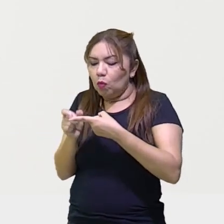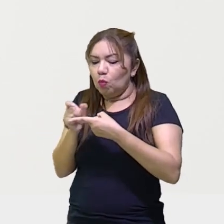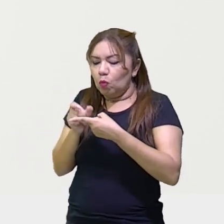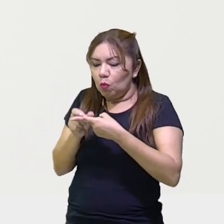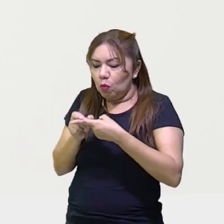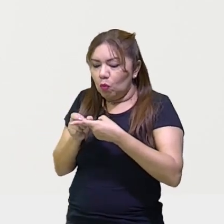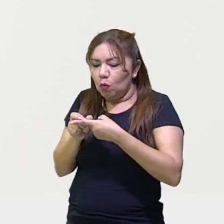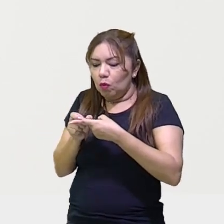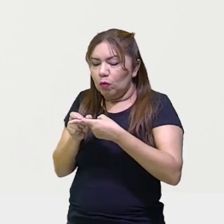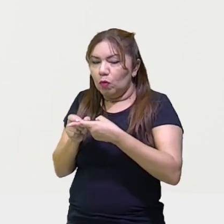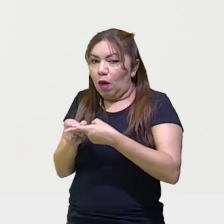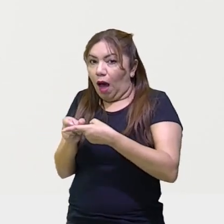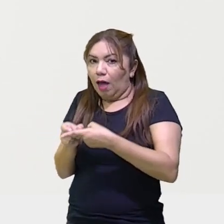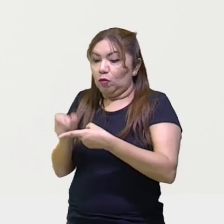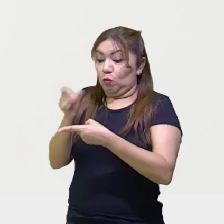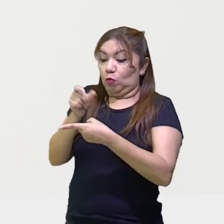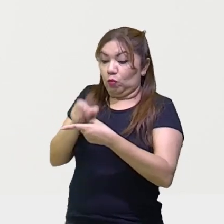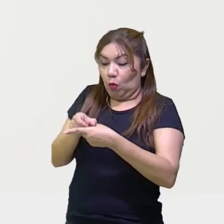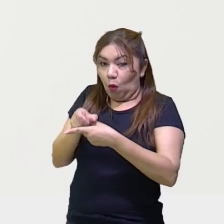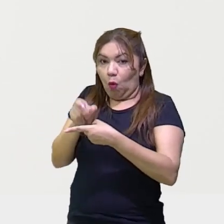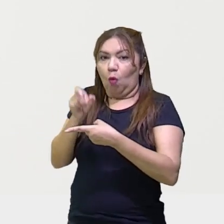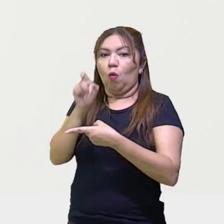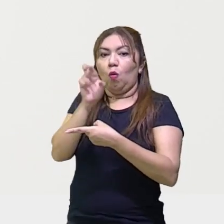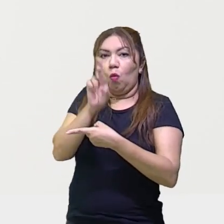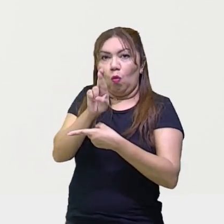Currículo. Ok?